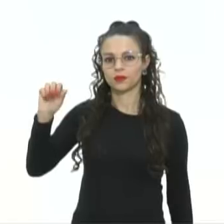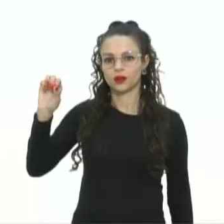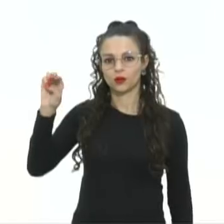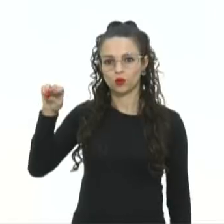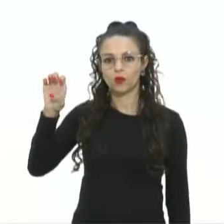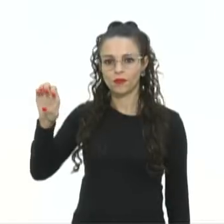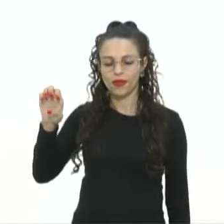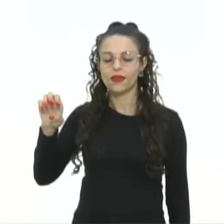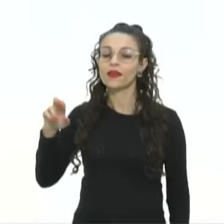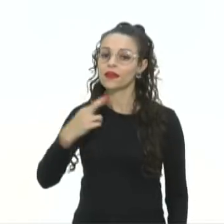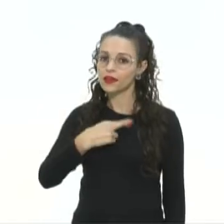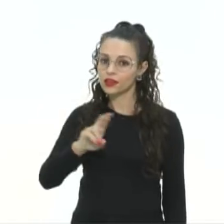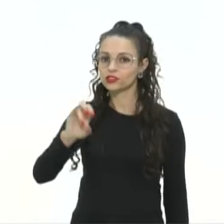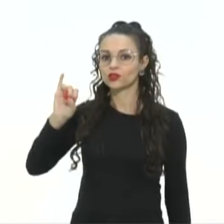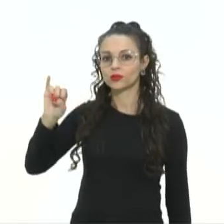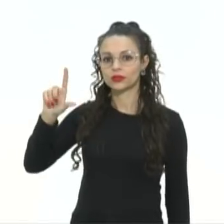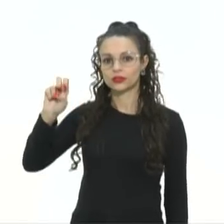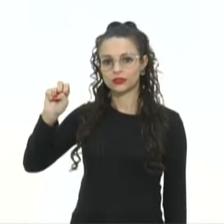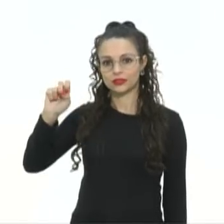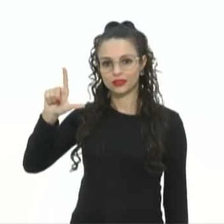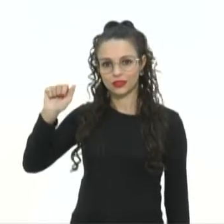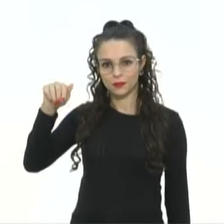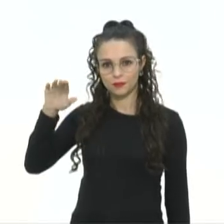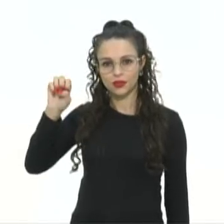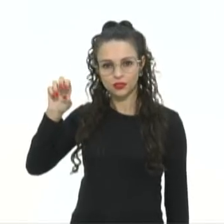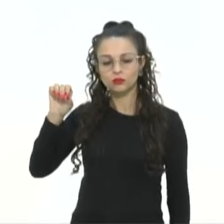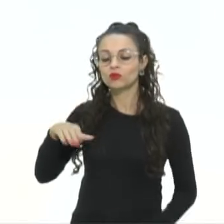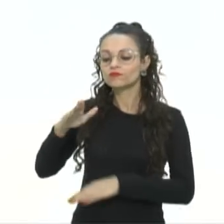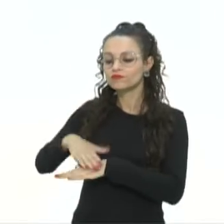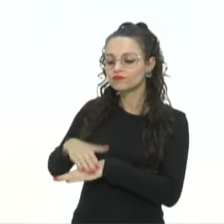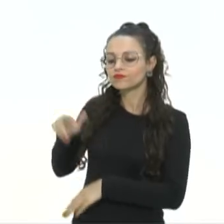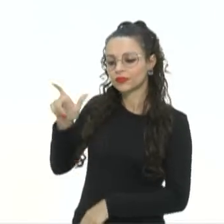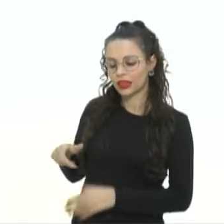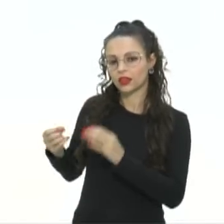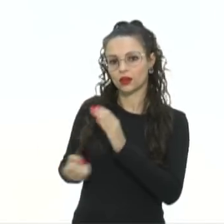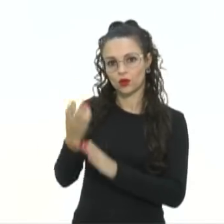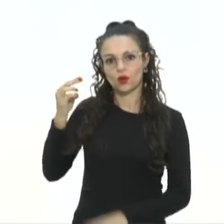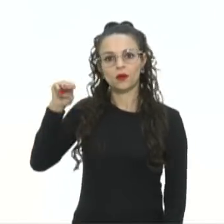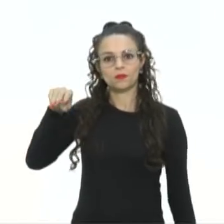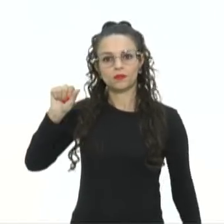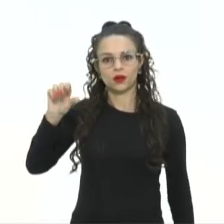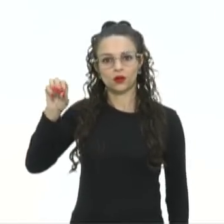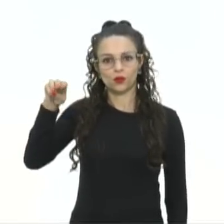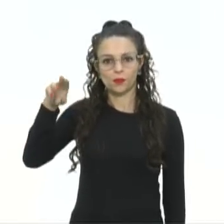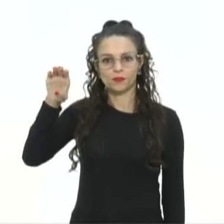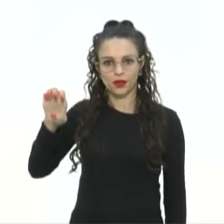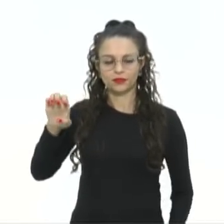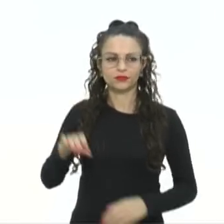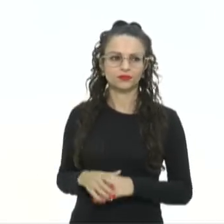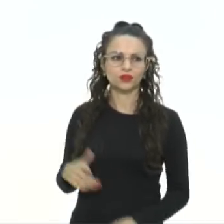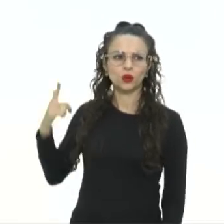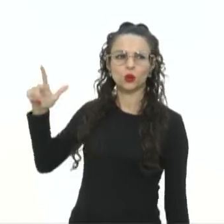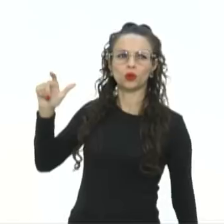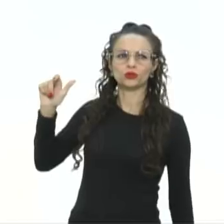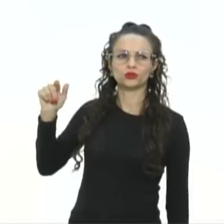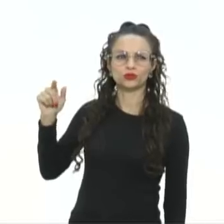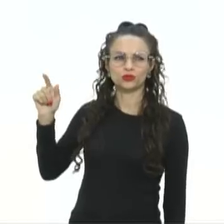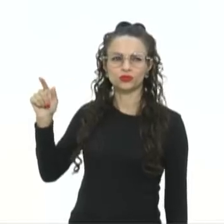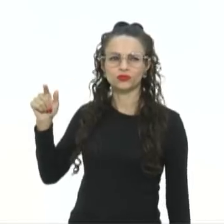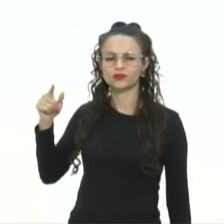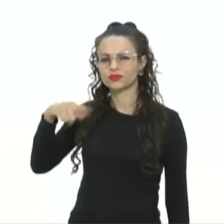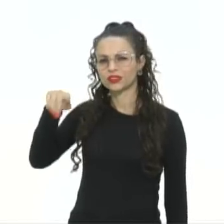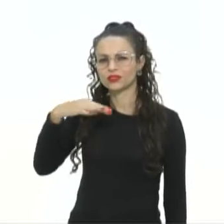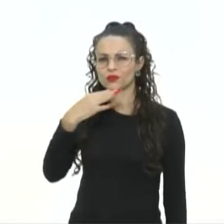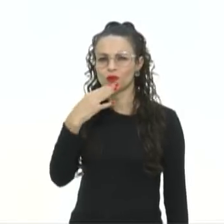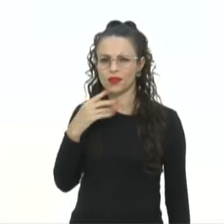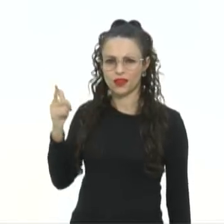religião islamista fundada em Meca, na Arábia Saudita, pelo seu fundador que se chama Maomé, né? Os outros vocês já conhecem, né? O Espiritismo,